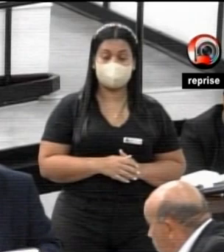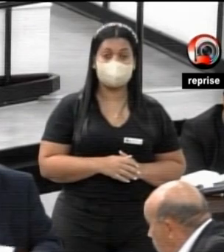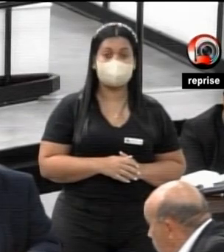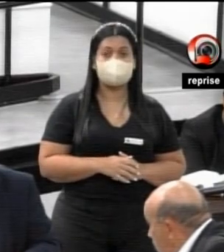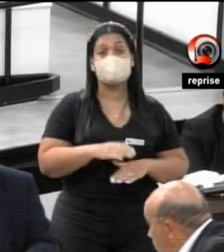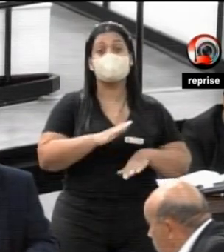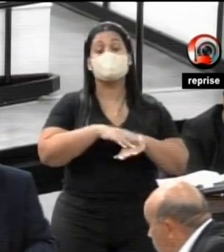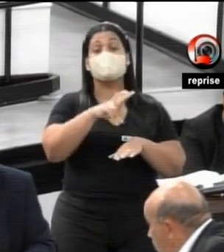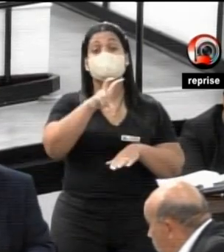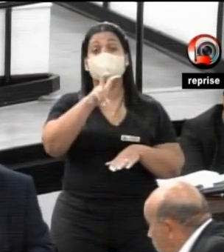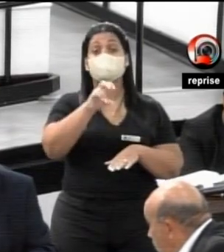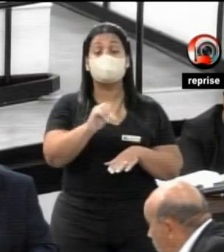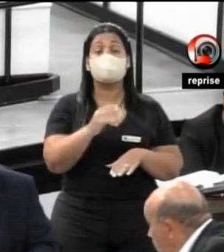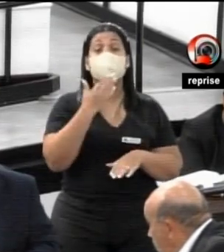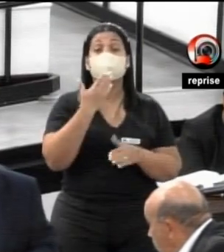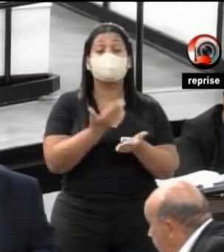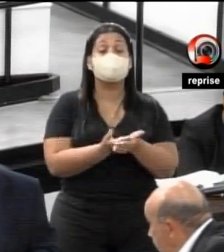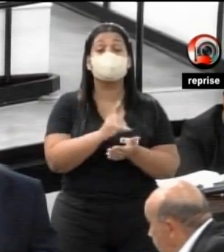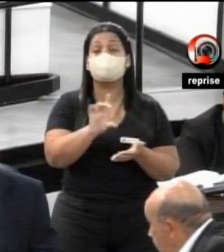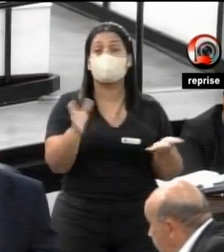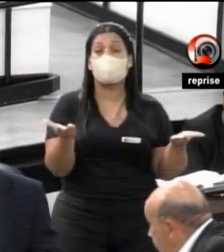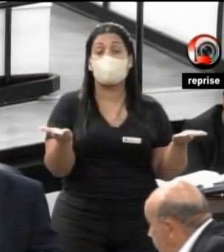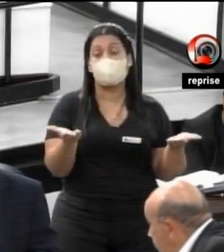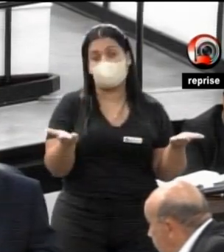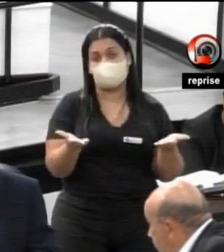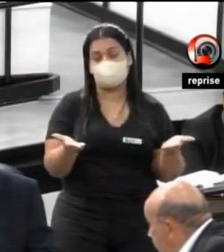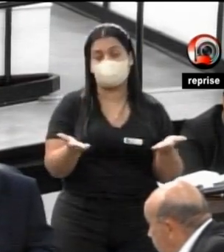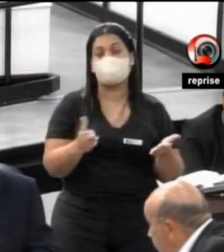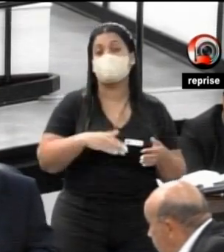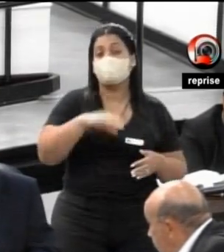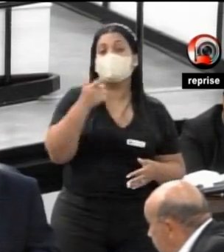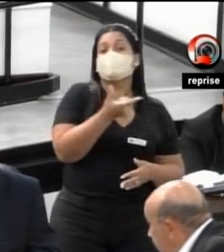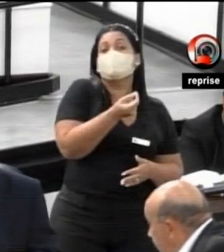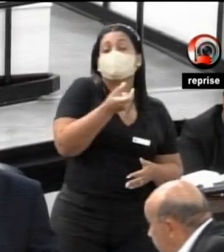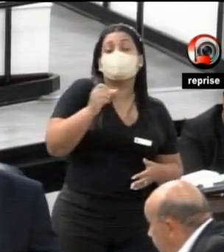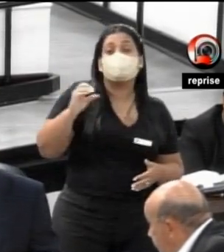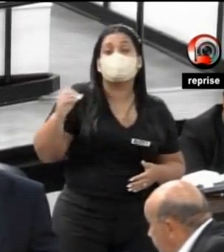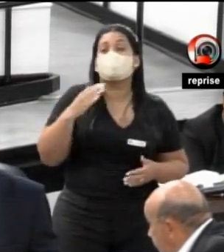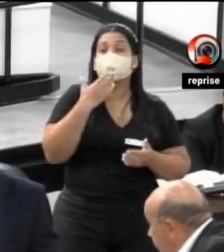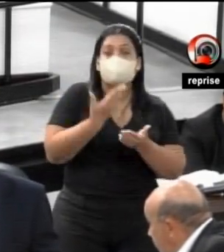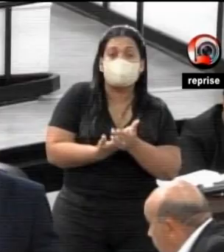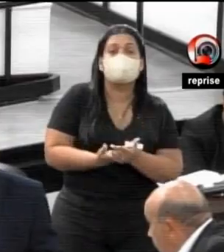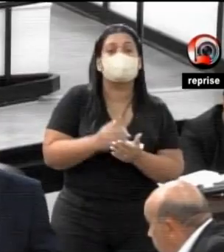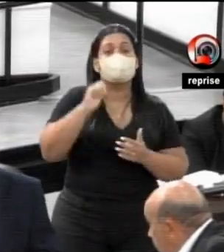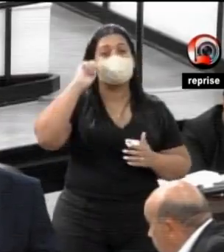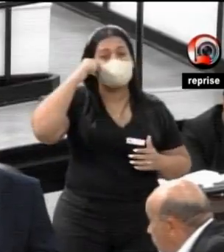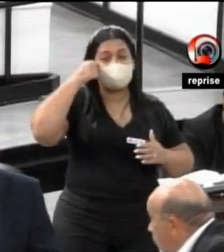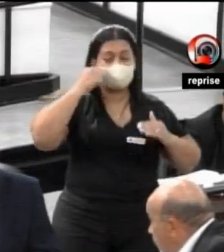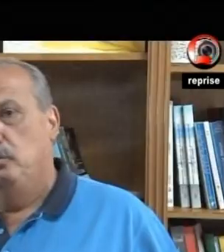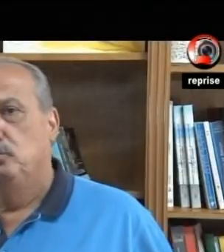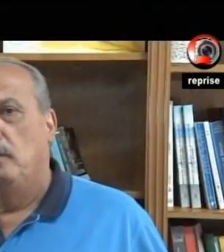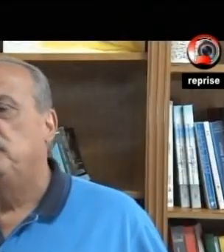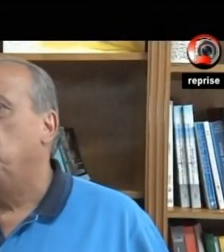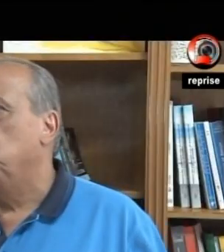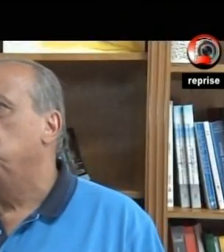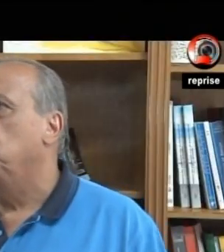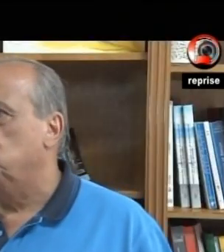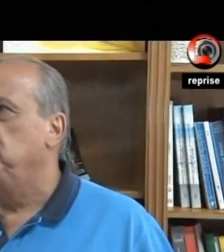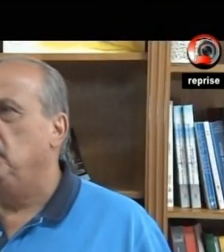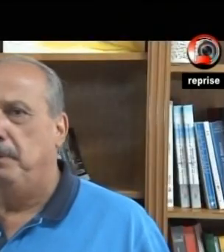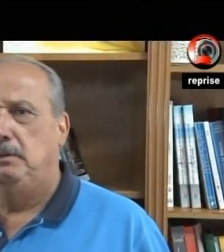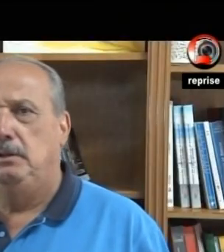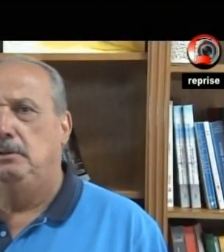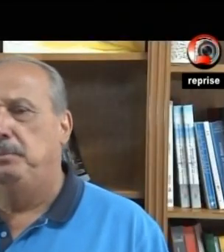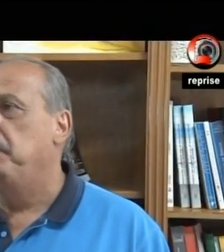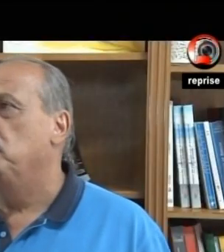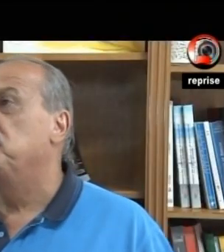fala sobre as medidas que pretende tomar a fim de preparar o Legislativo para a nova composição parlamentar. Os novos vereadores vão